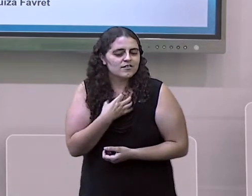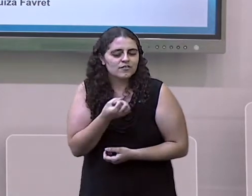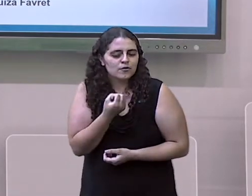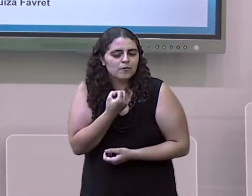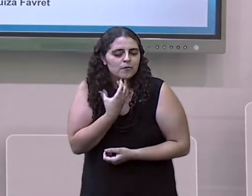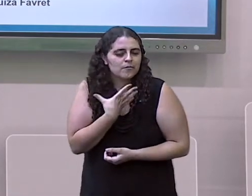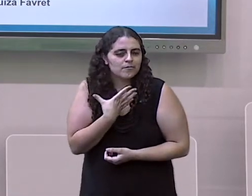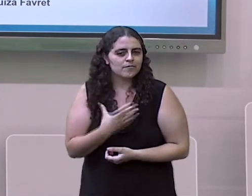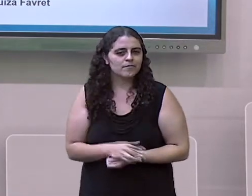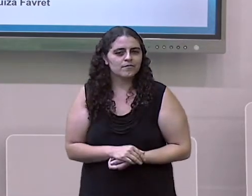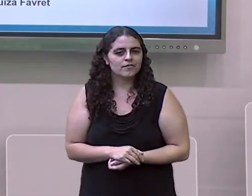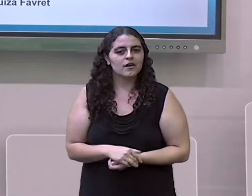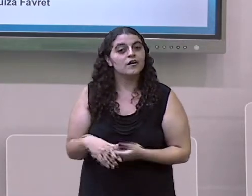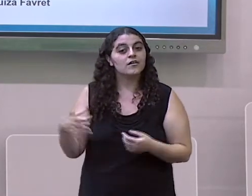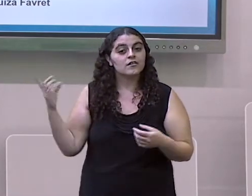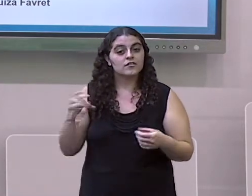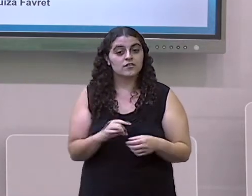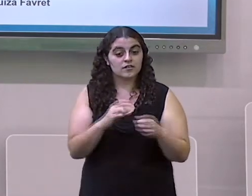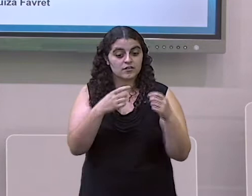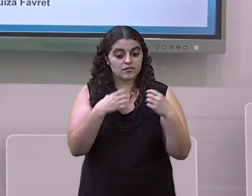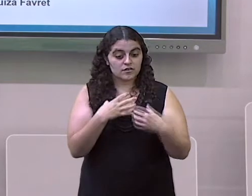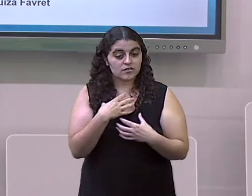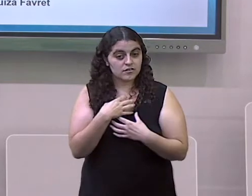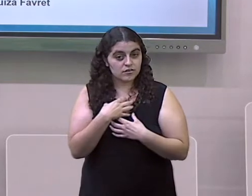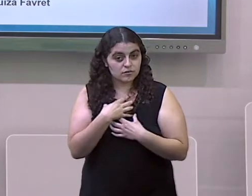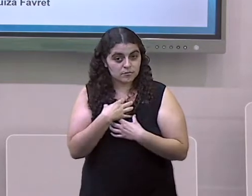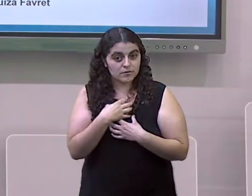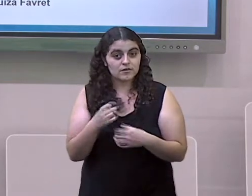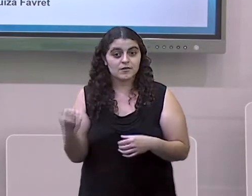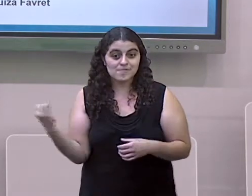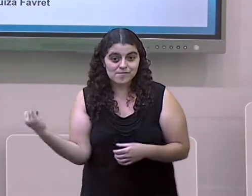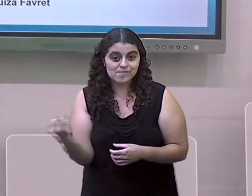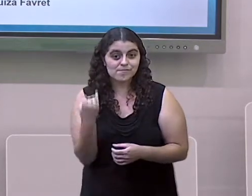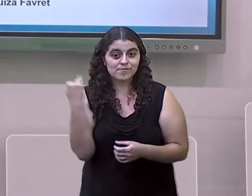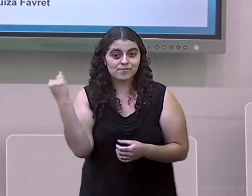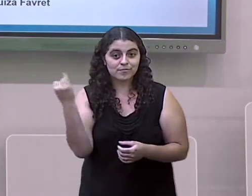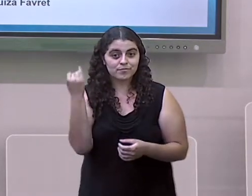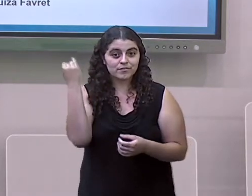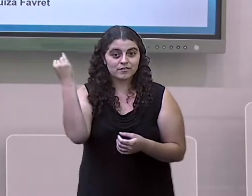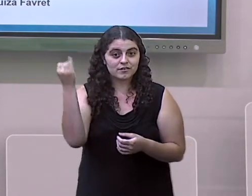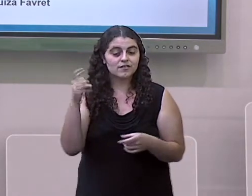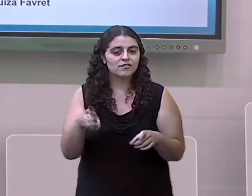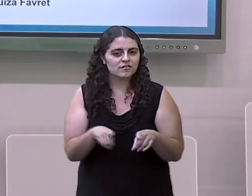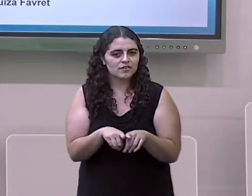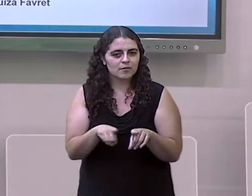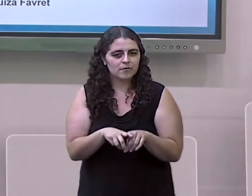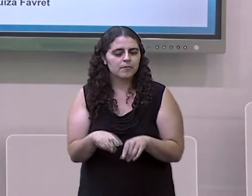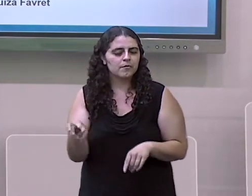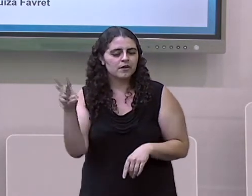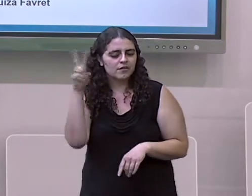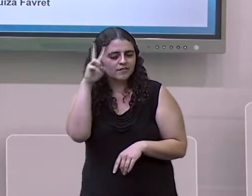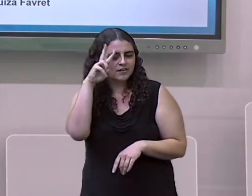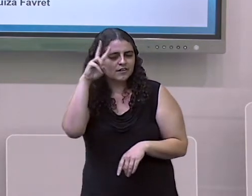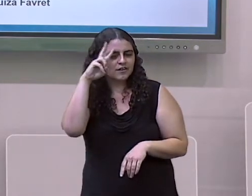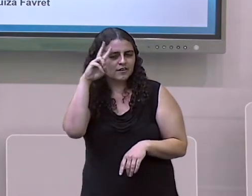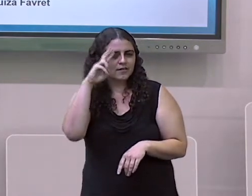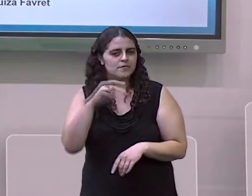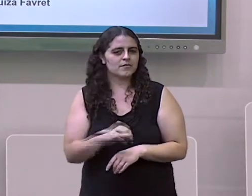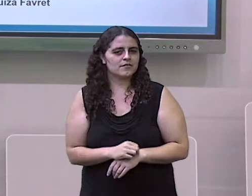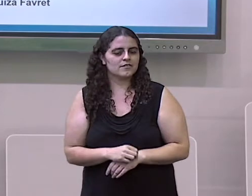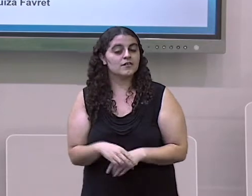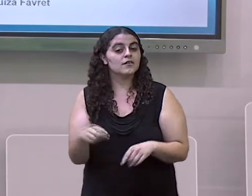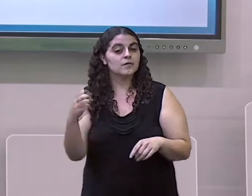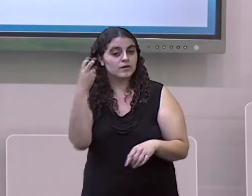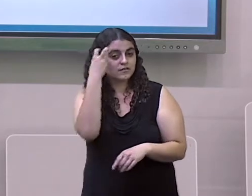nós conseguimos identificar que todos os sentimentos vai formar ali as paisagens, tanto cultural